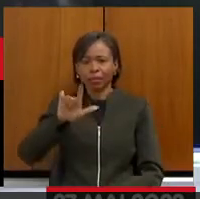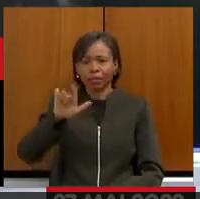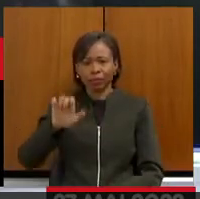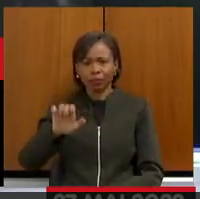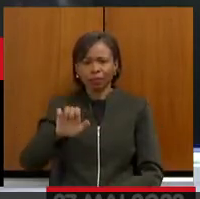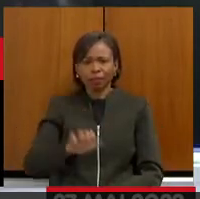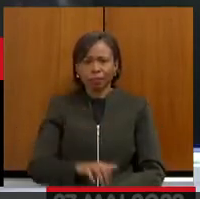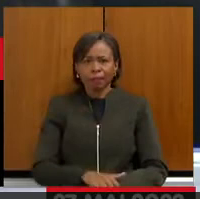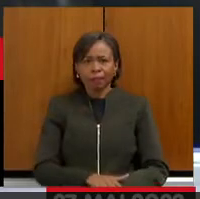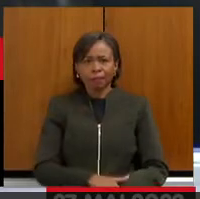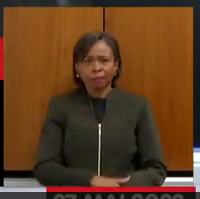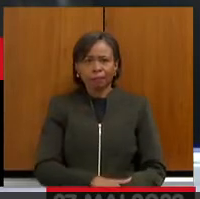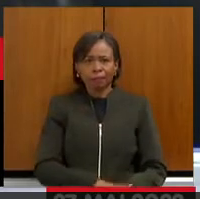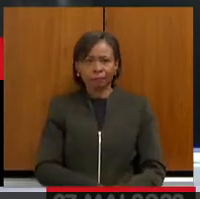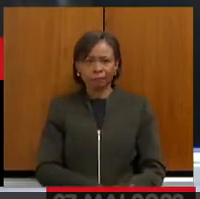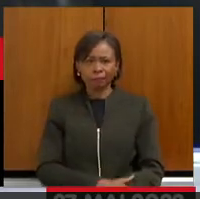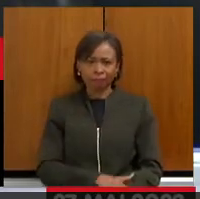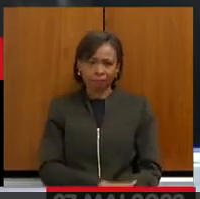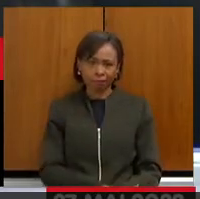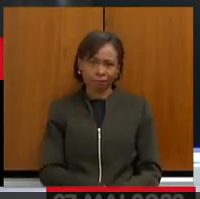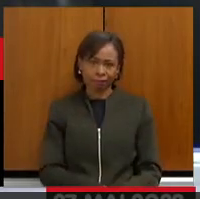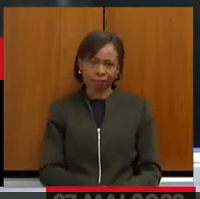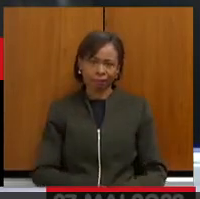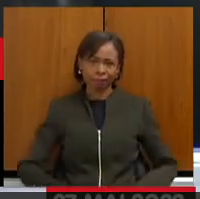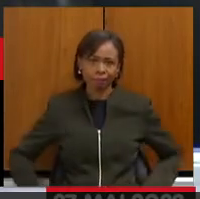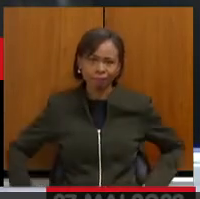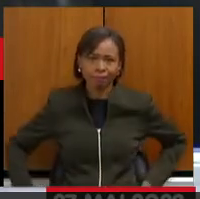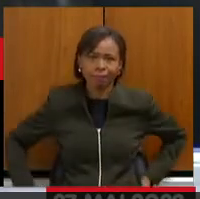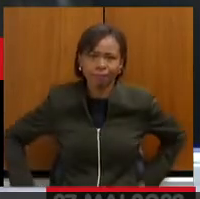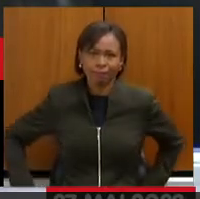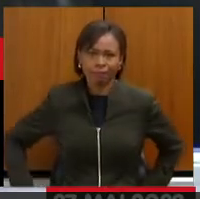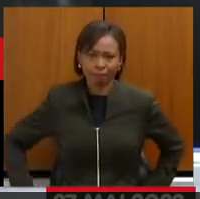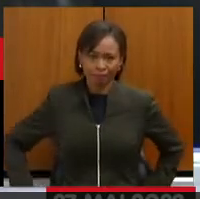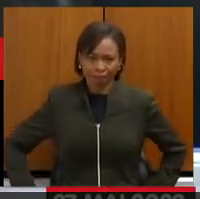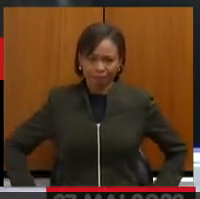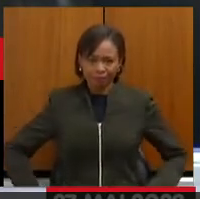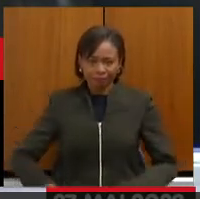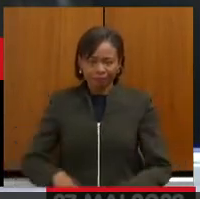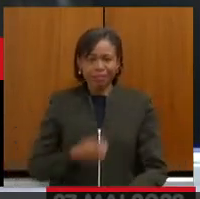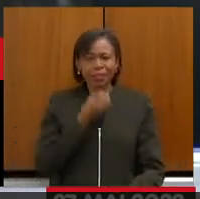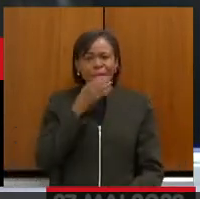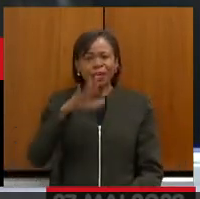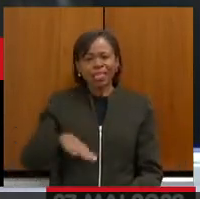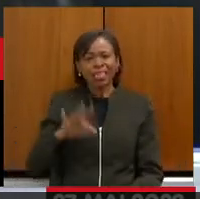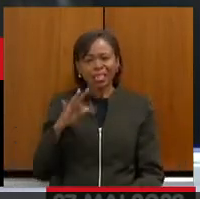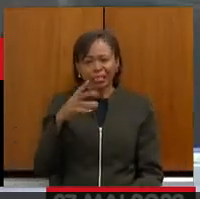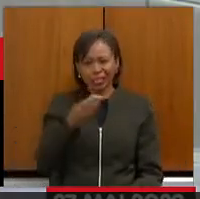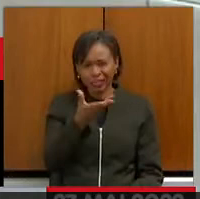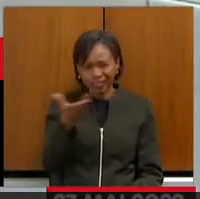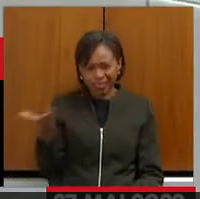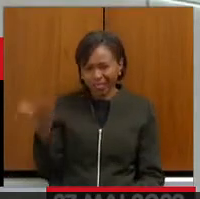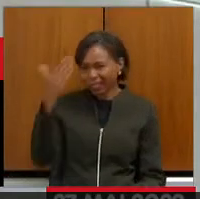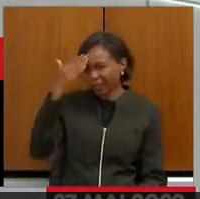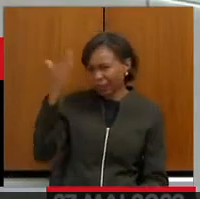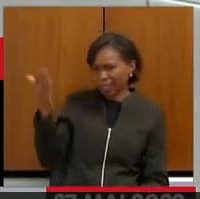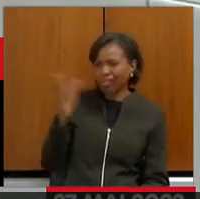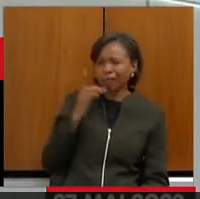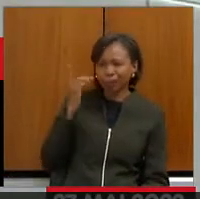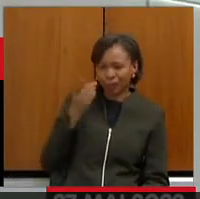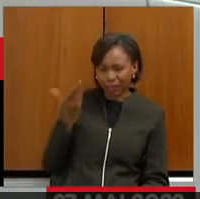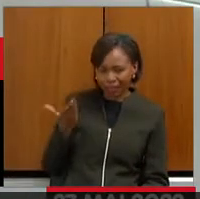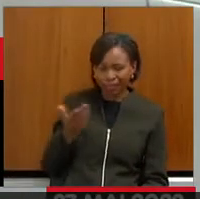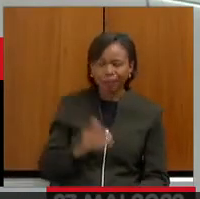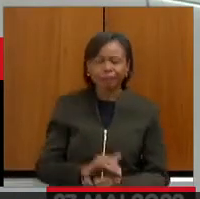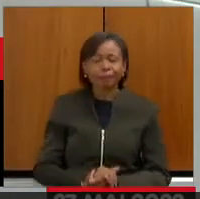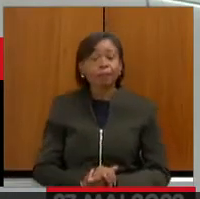G1 E aí Oi boa tarde a todos obrigado a deputados pelo espaço